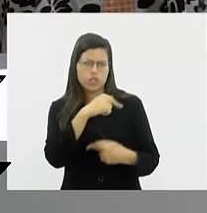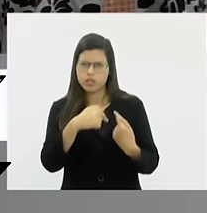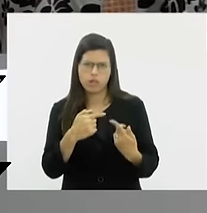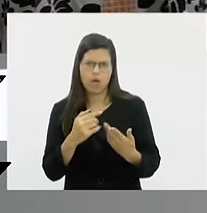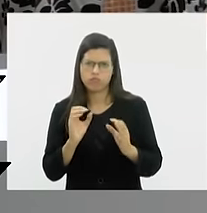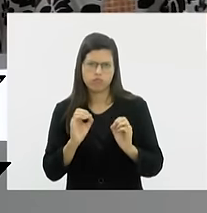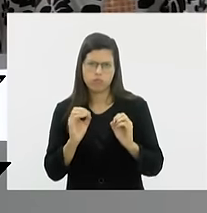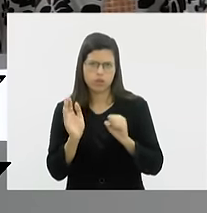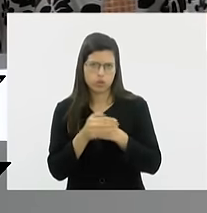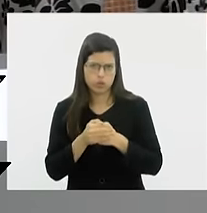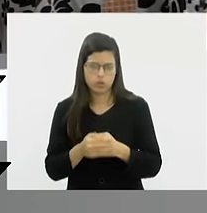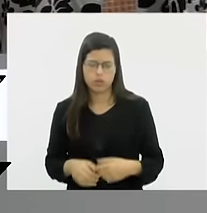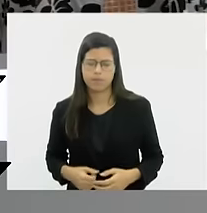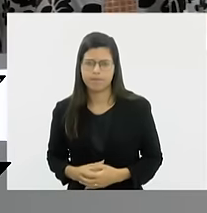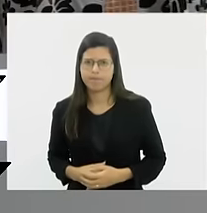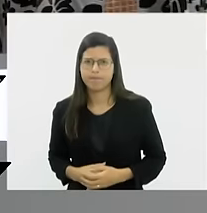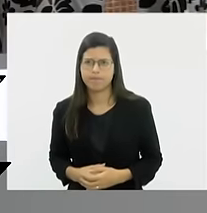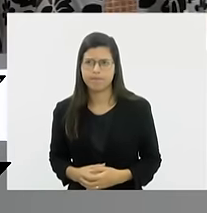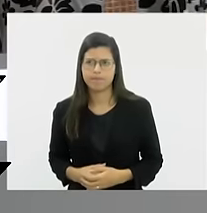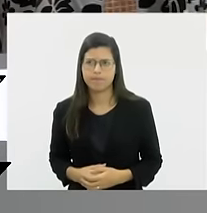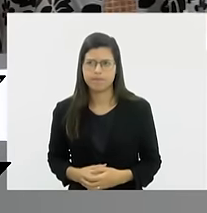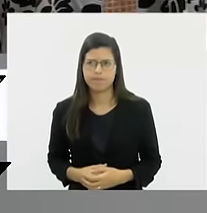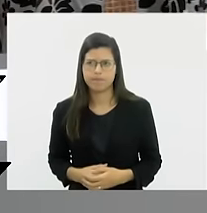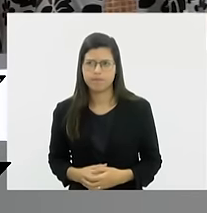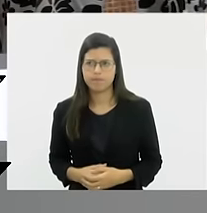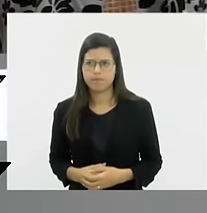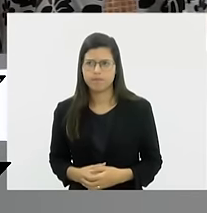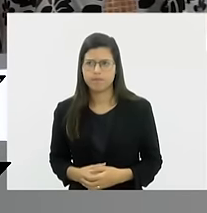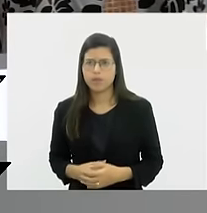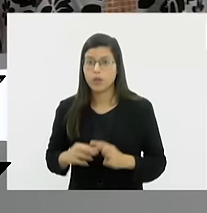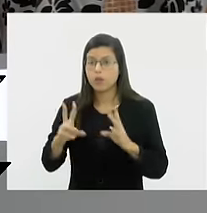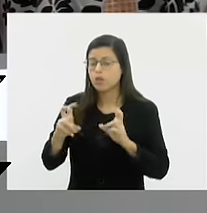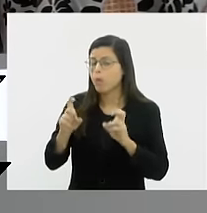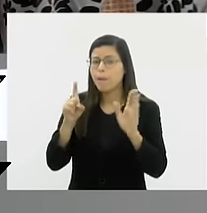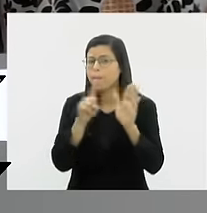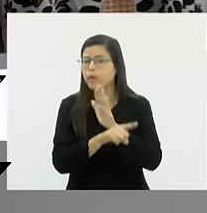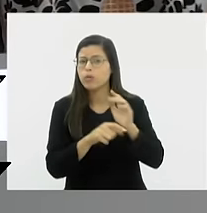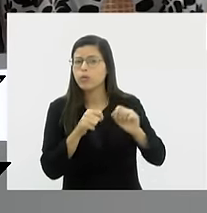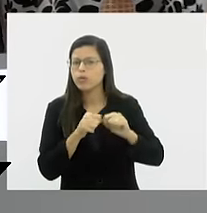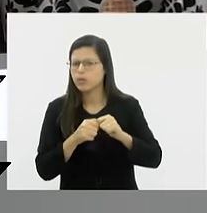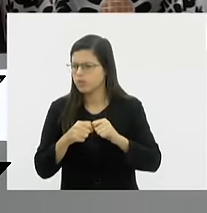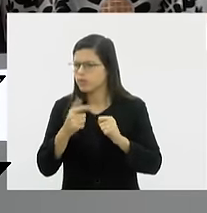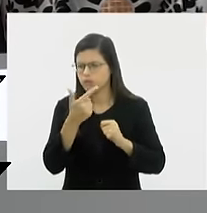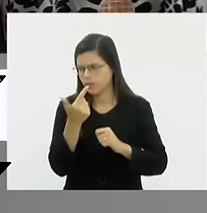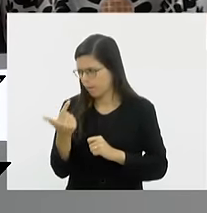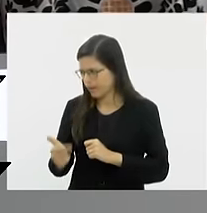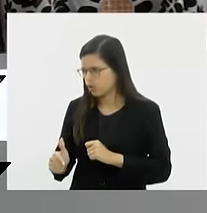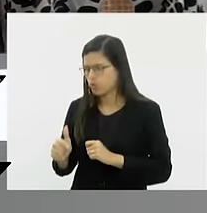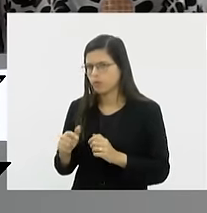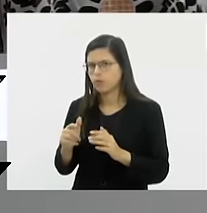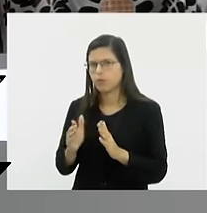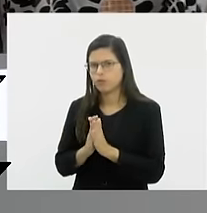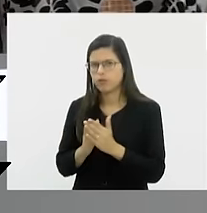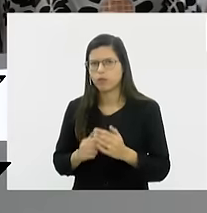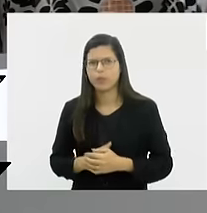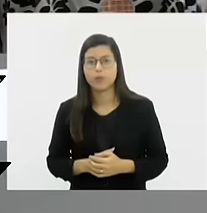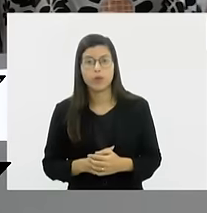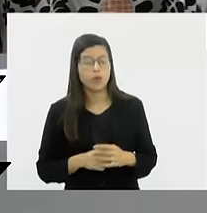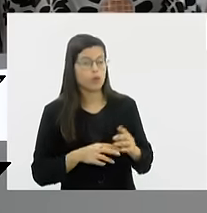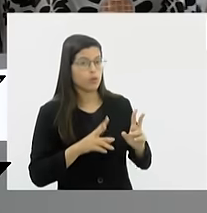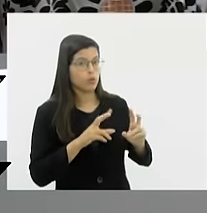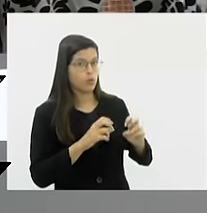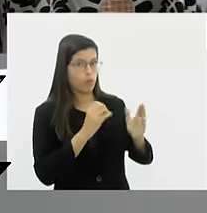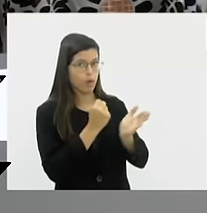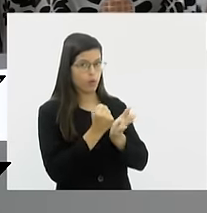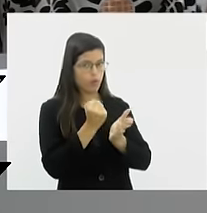esconder. Tá. E sobre a pergunta que eu lhe fiz? O senhor pode repetir, por favor? Sobre o contrato que